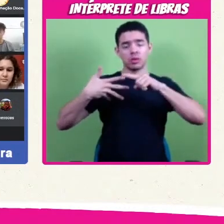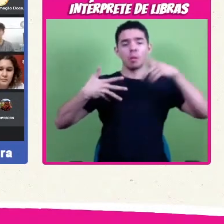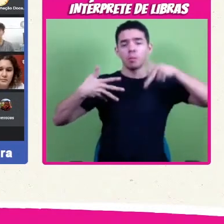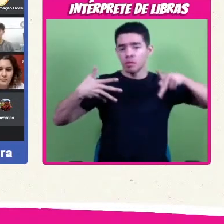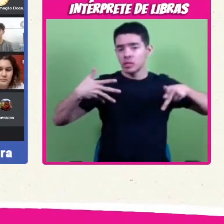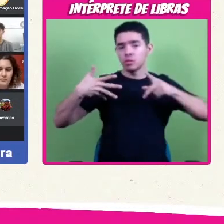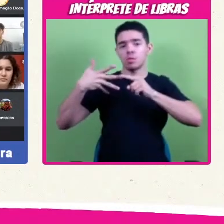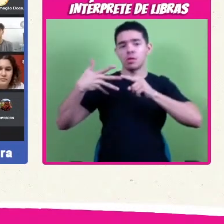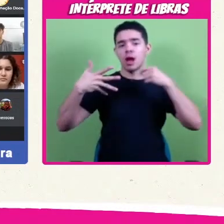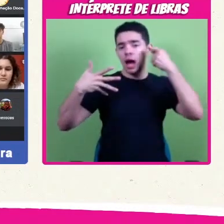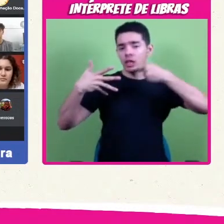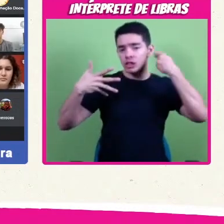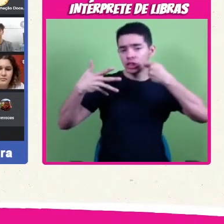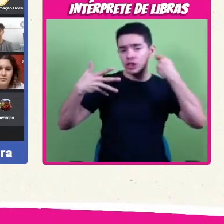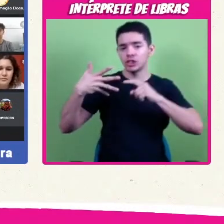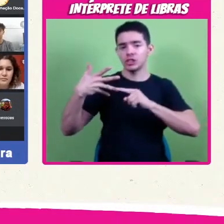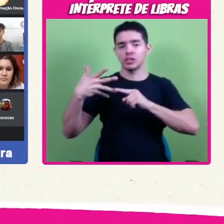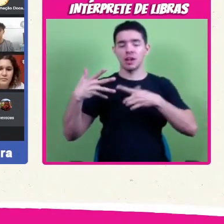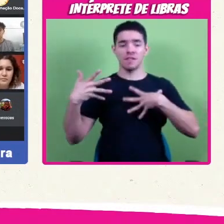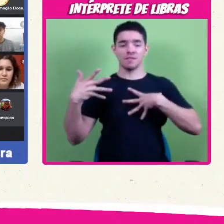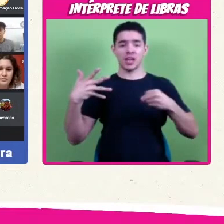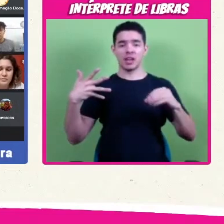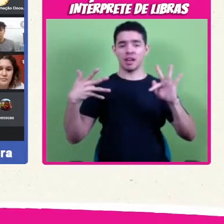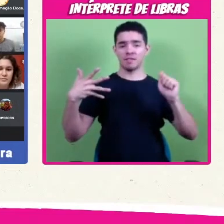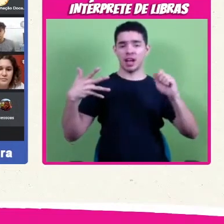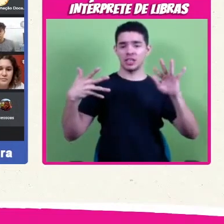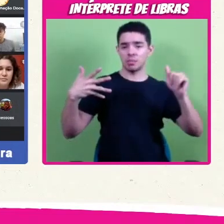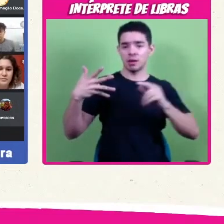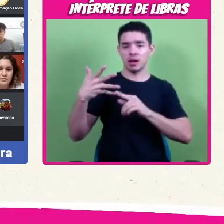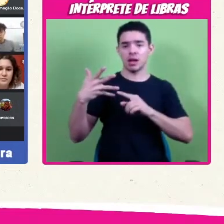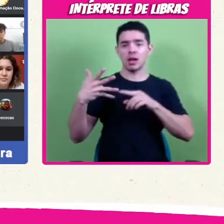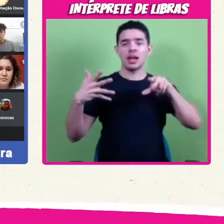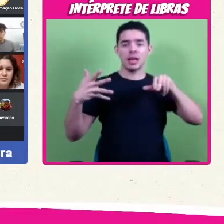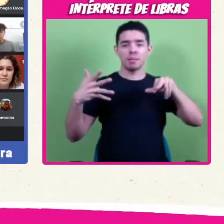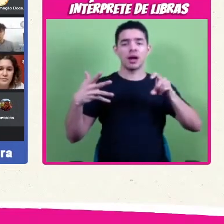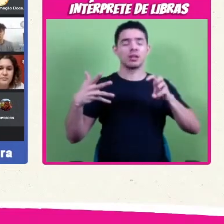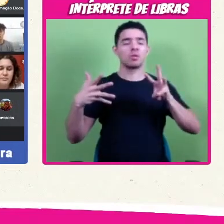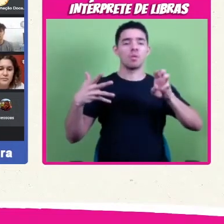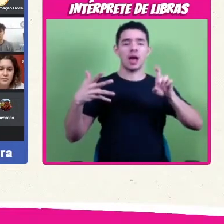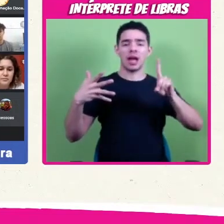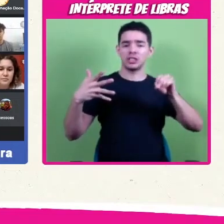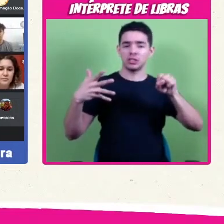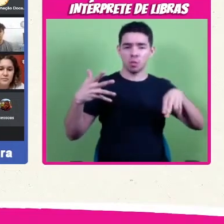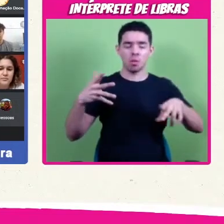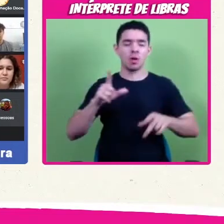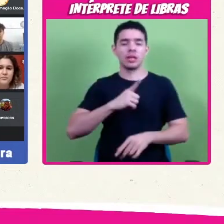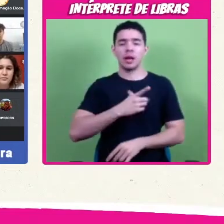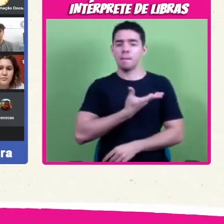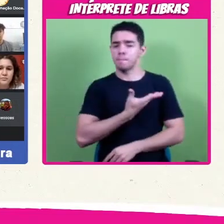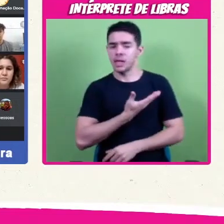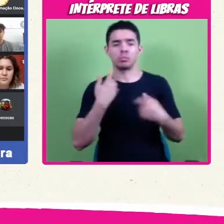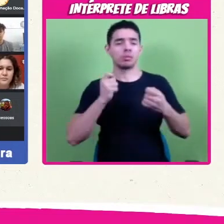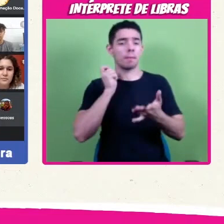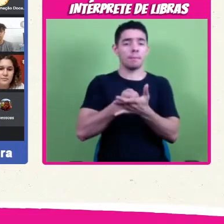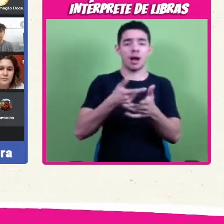artista, eu sou filha da Fátima Carneiro, eu sou irmã do Epson, do Hudson, eu tenho amigos, eu tenho que pagar contas,